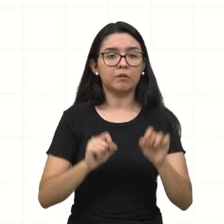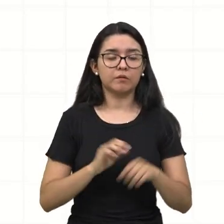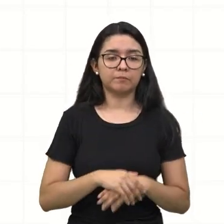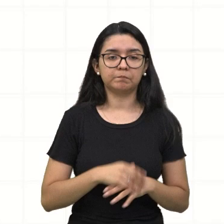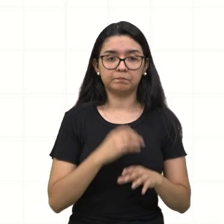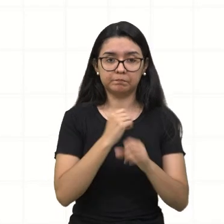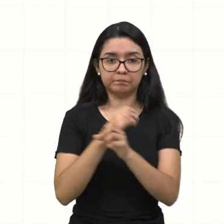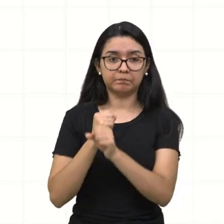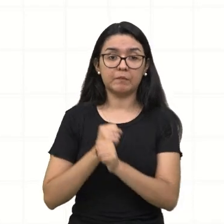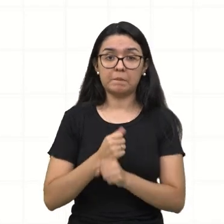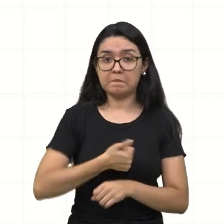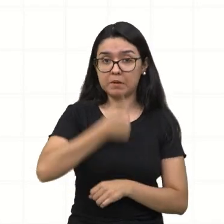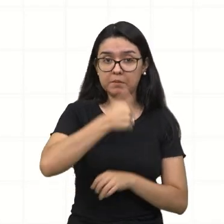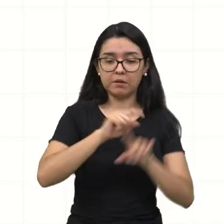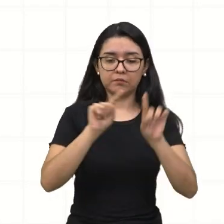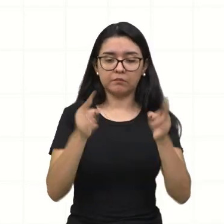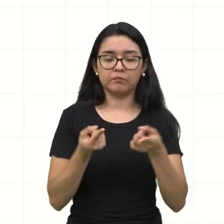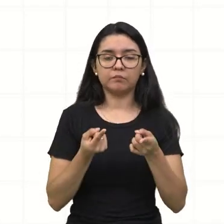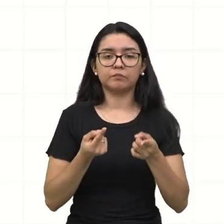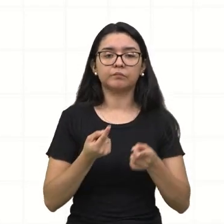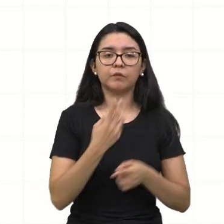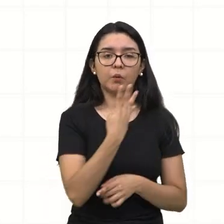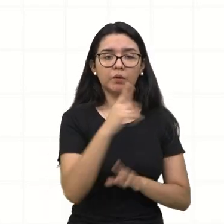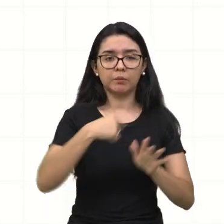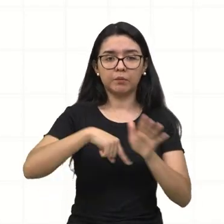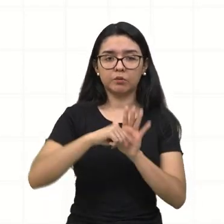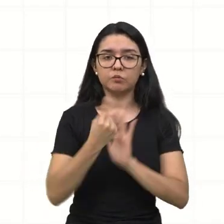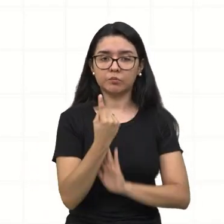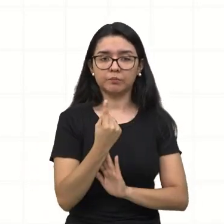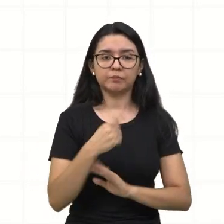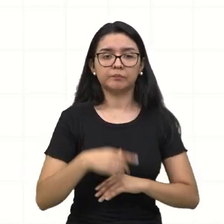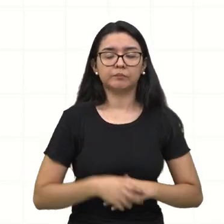operação que está dentro do parênteses, né? Vamos ter o quê?